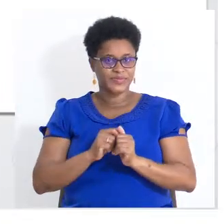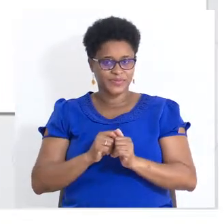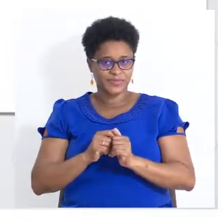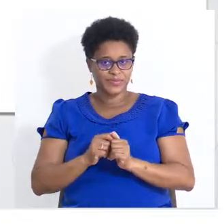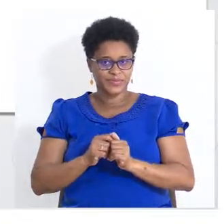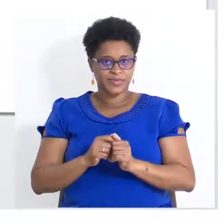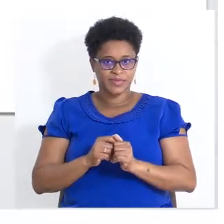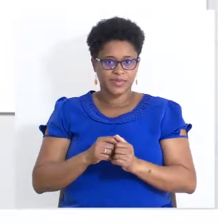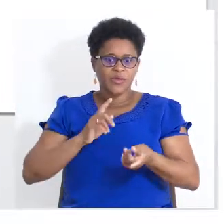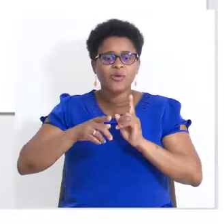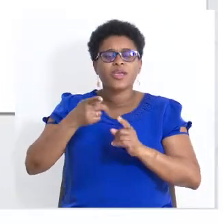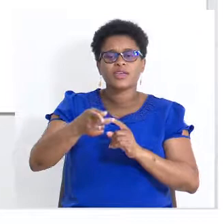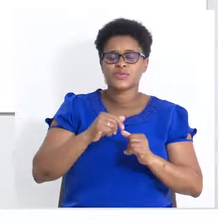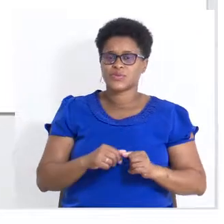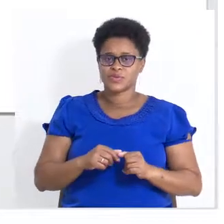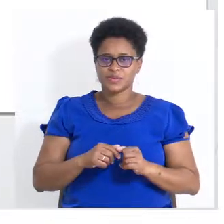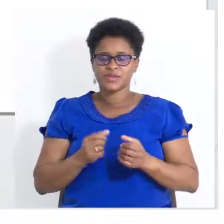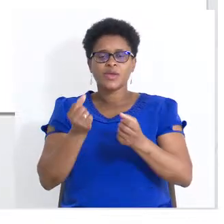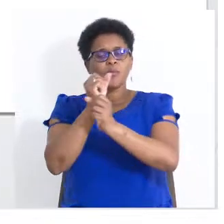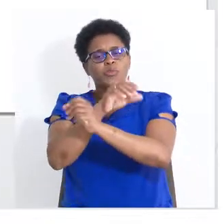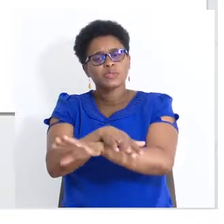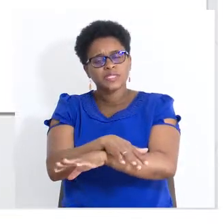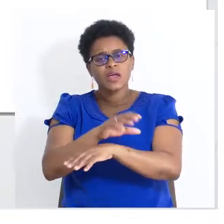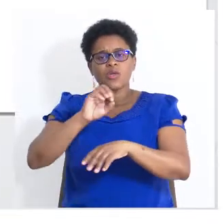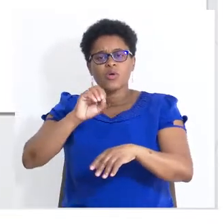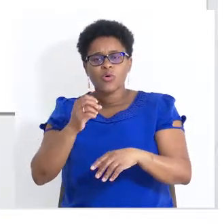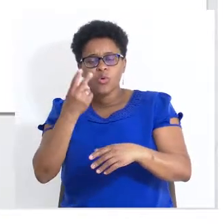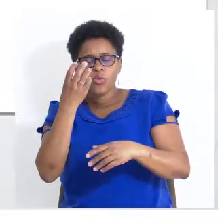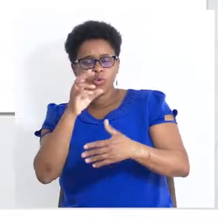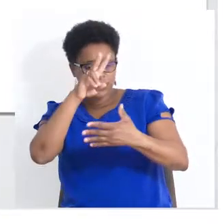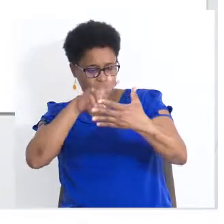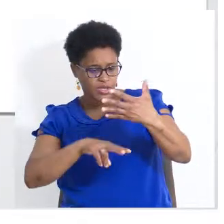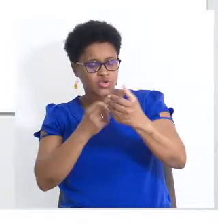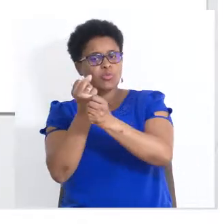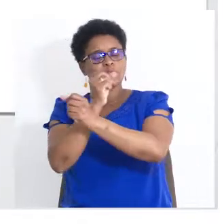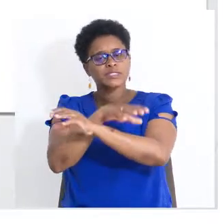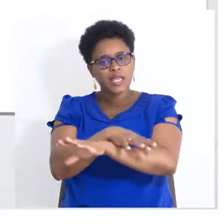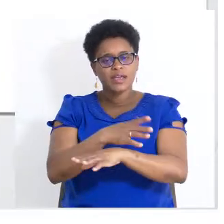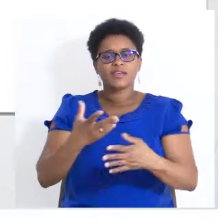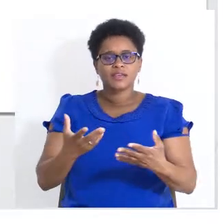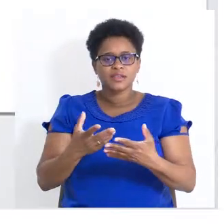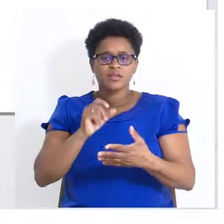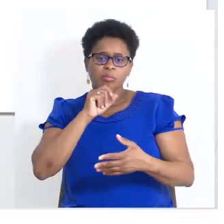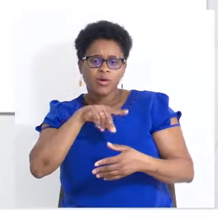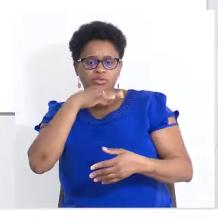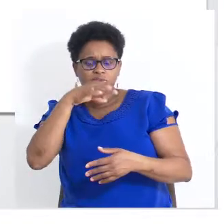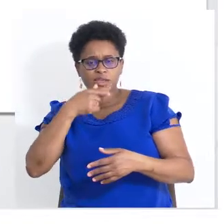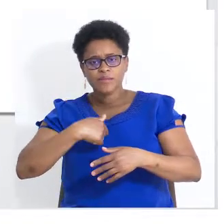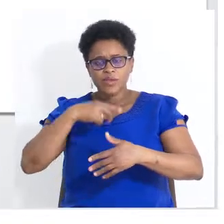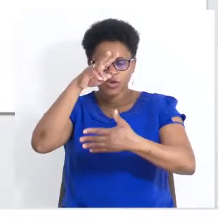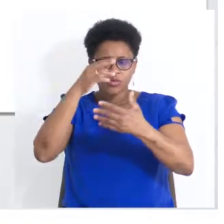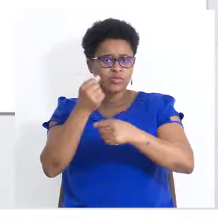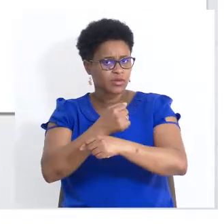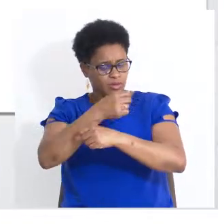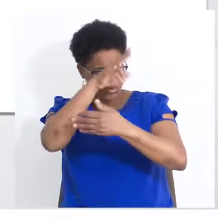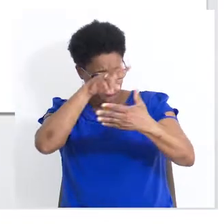viste. O que é isso de publicidade ou texto publicitário? Podes dizer que é